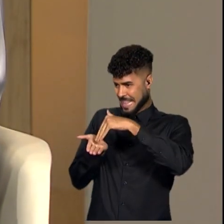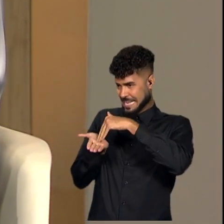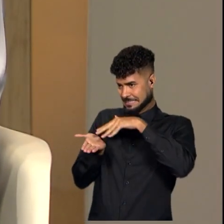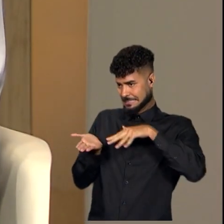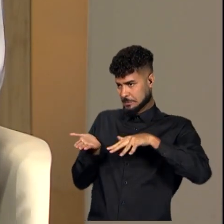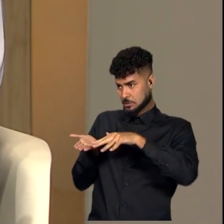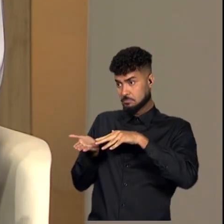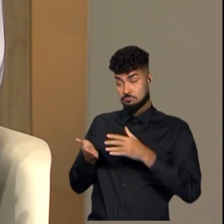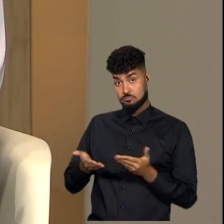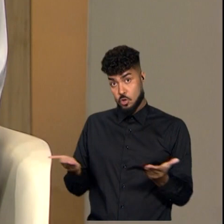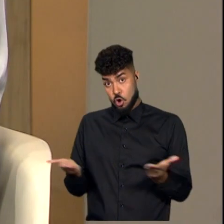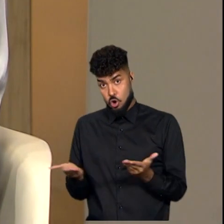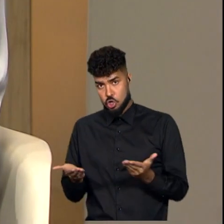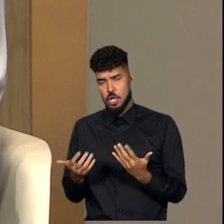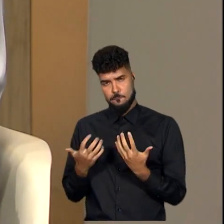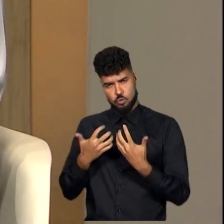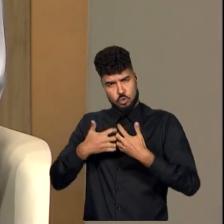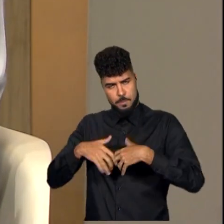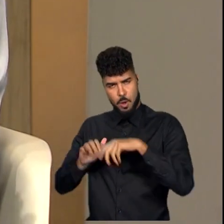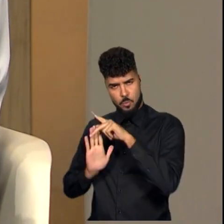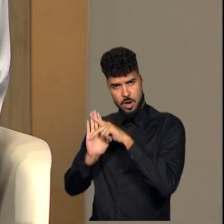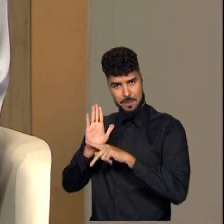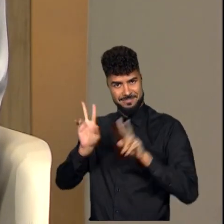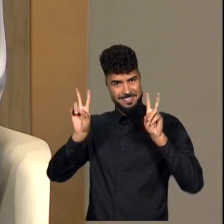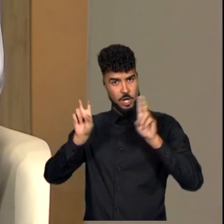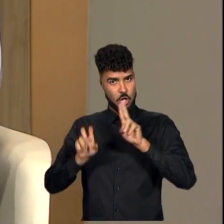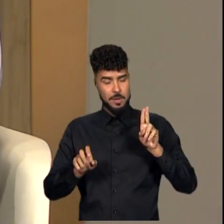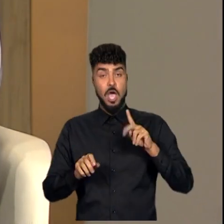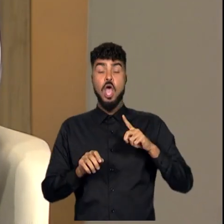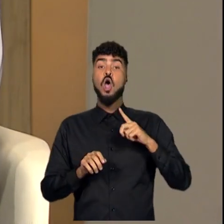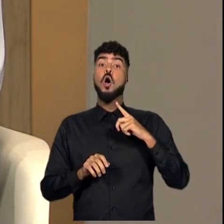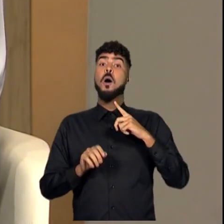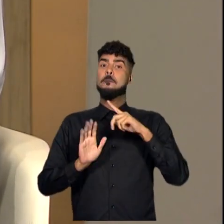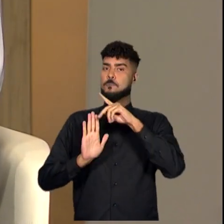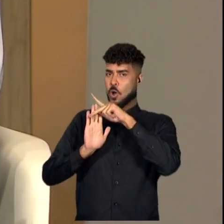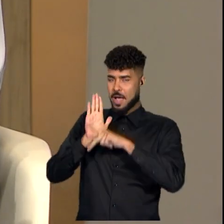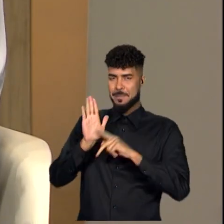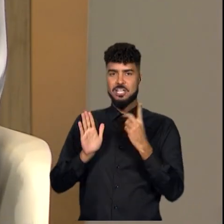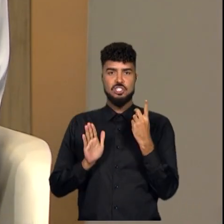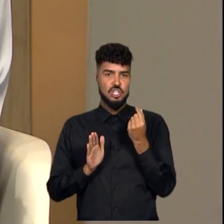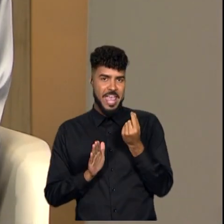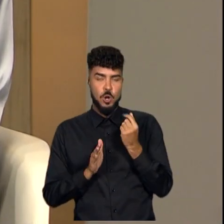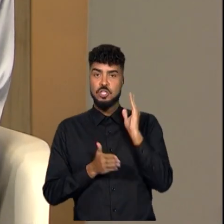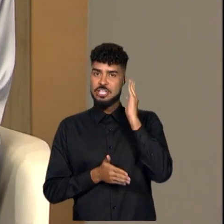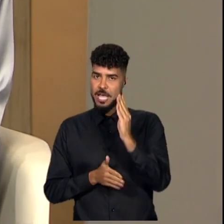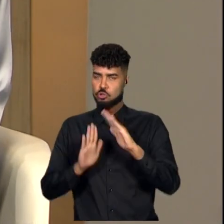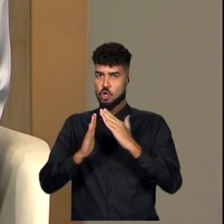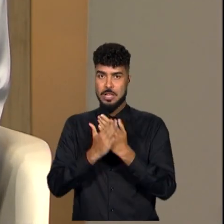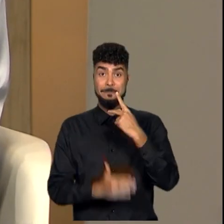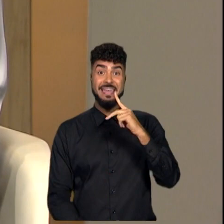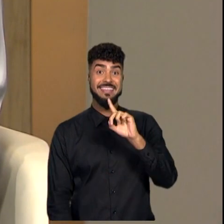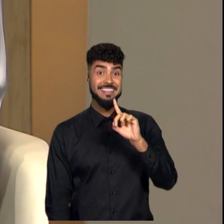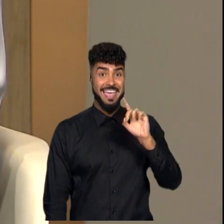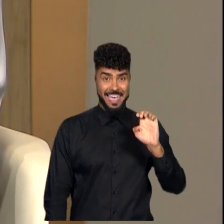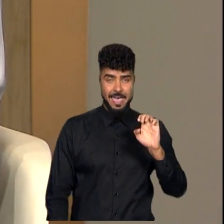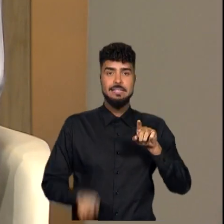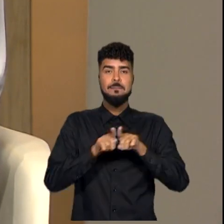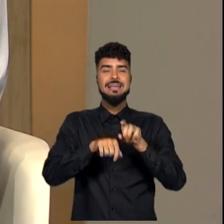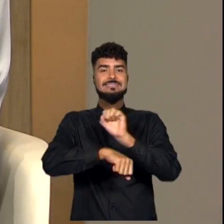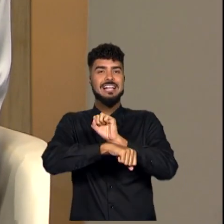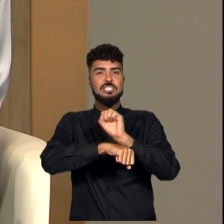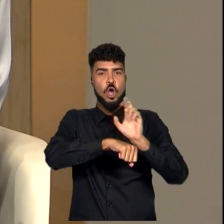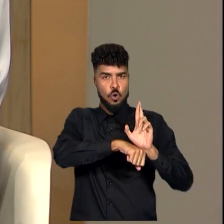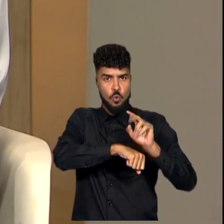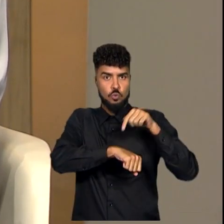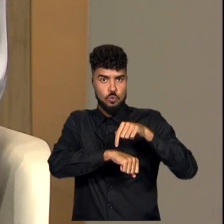hoje em funcionamento, né, um programa chamado Programa Dinheiro Direto na Escola, PDDE, Sala de Recursos Multifuncionais.